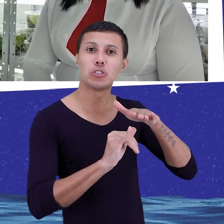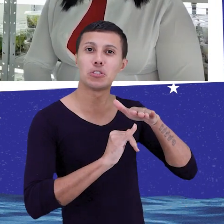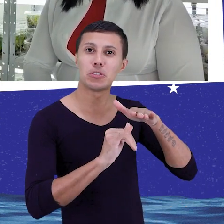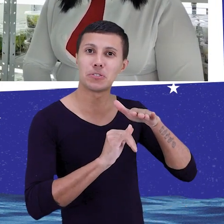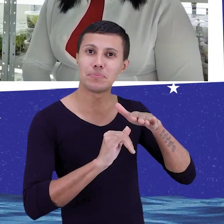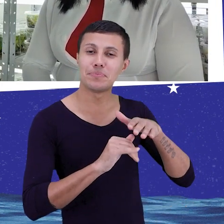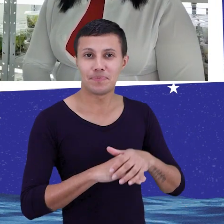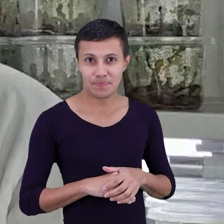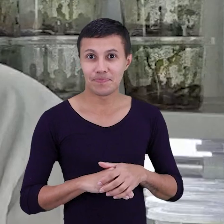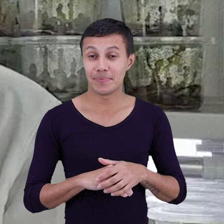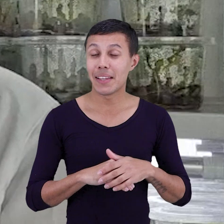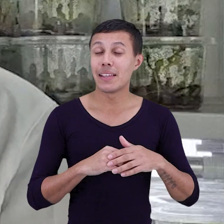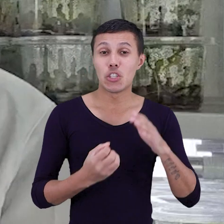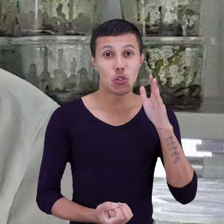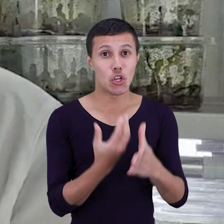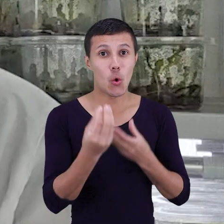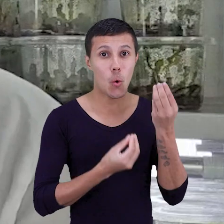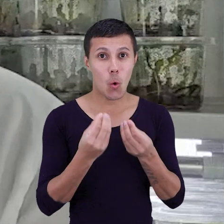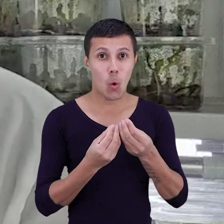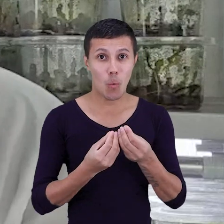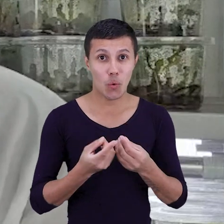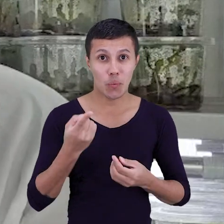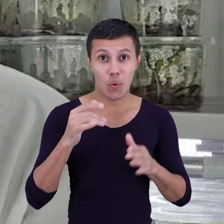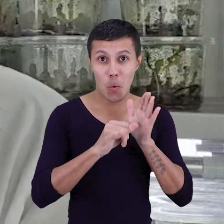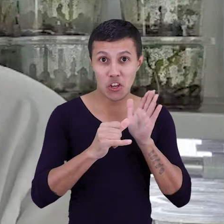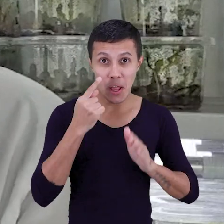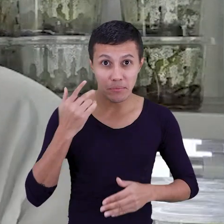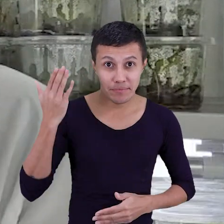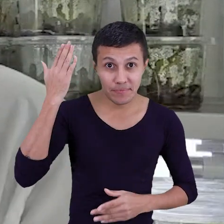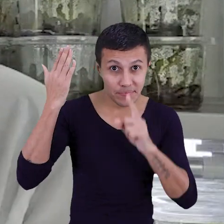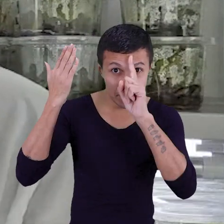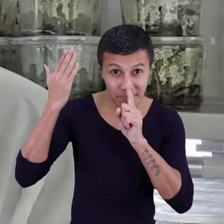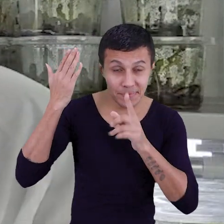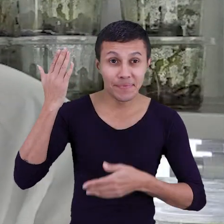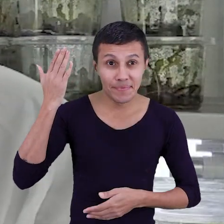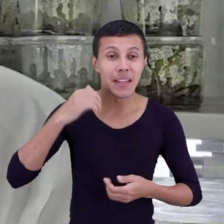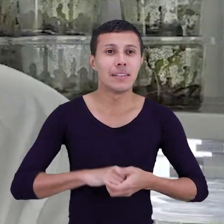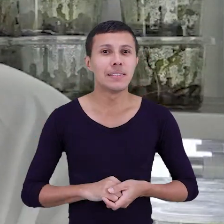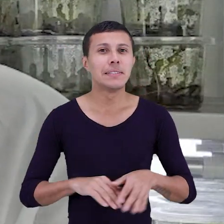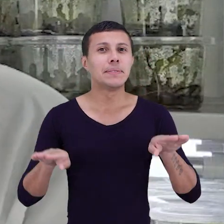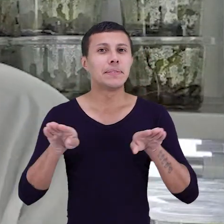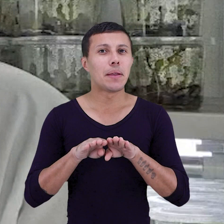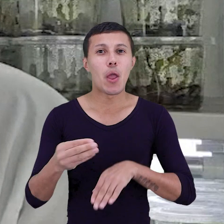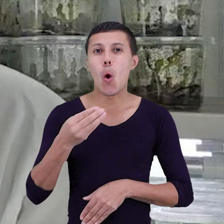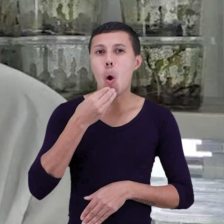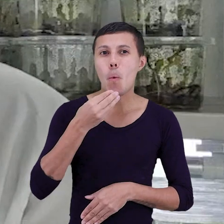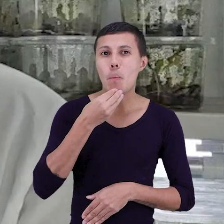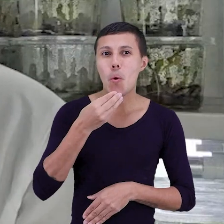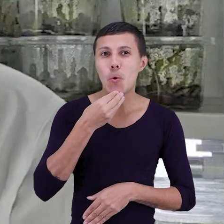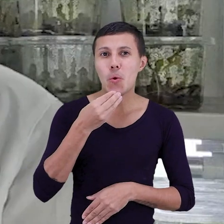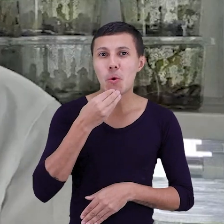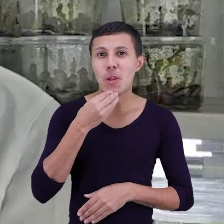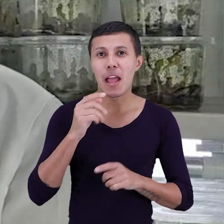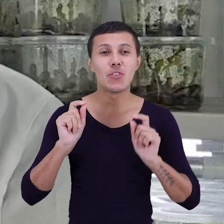essa startup que surgiu a partir do edital do Inova Amazônia e vem abrindo grandes oportunidades para que